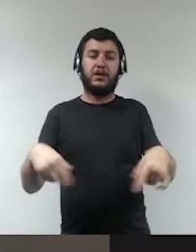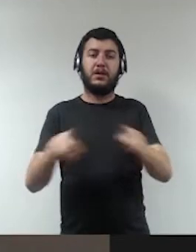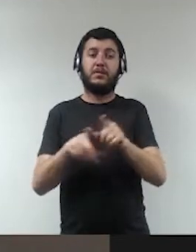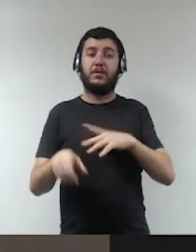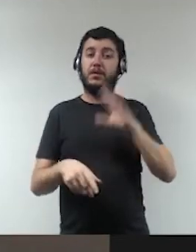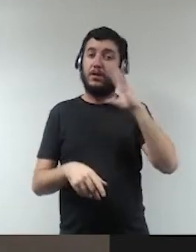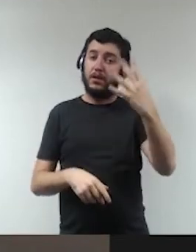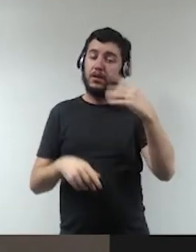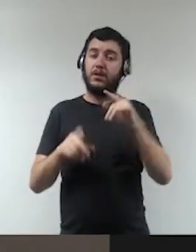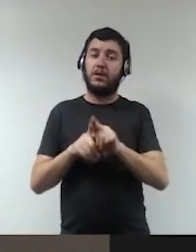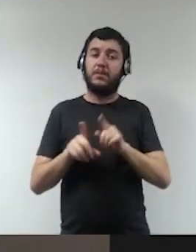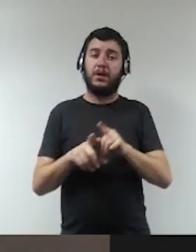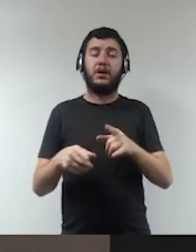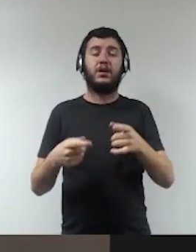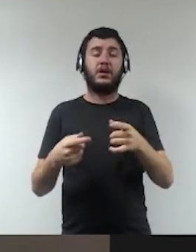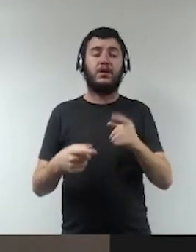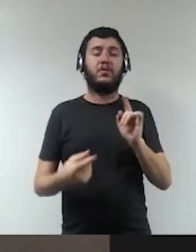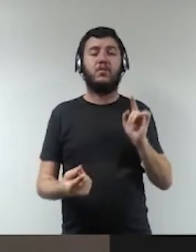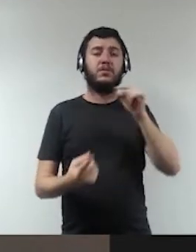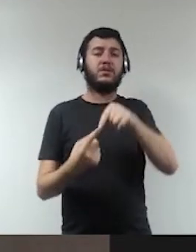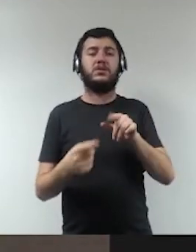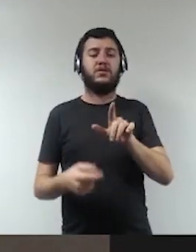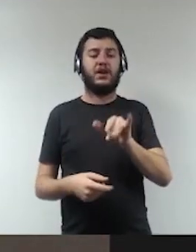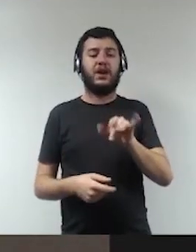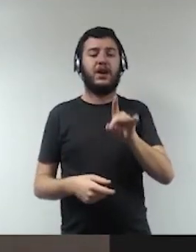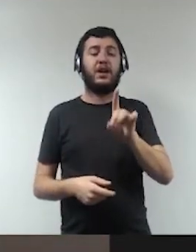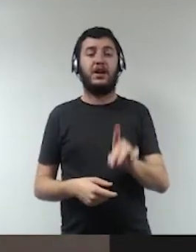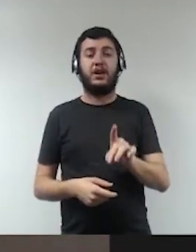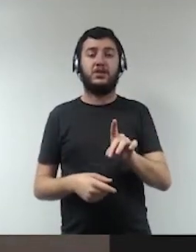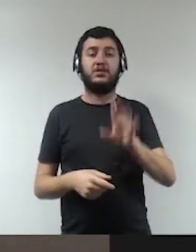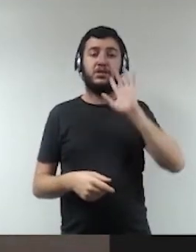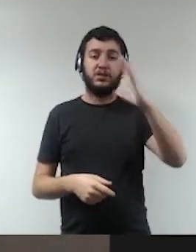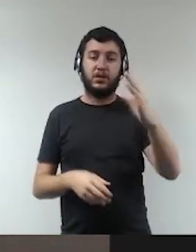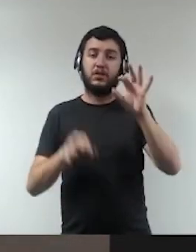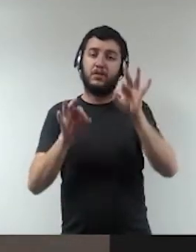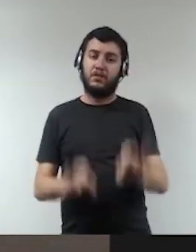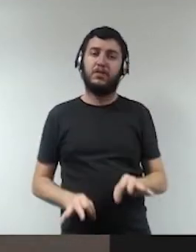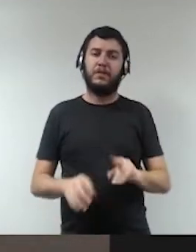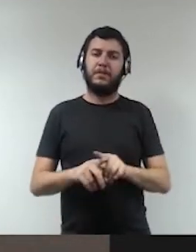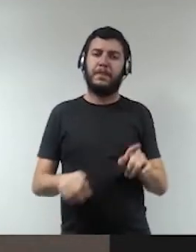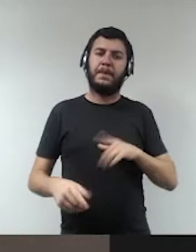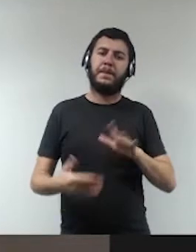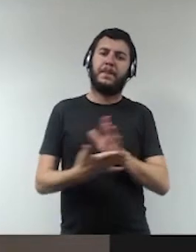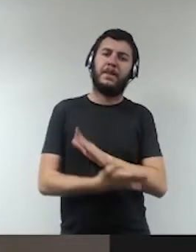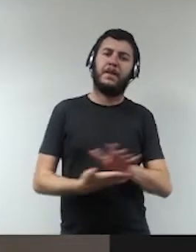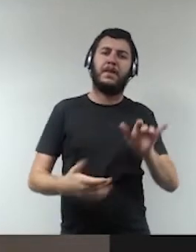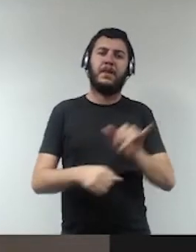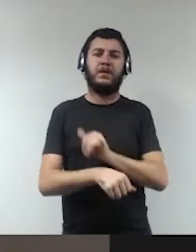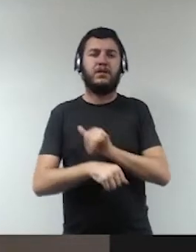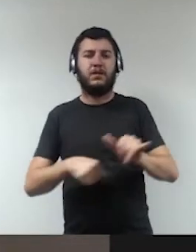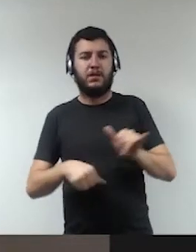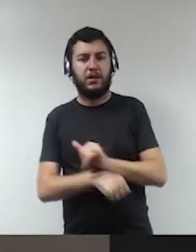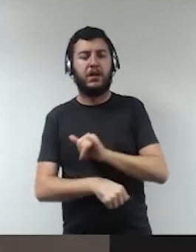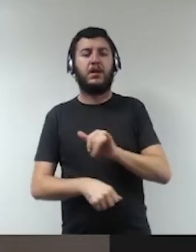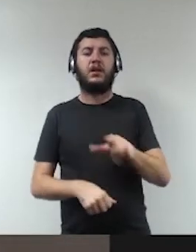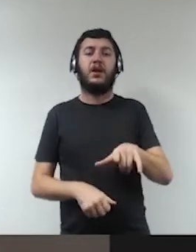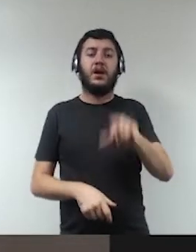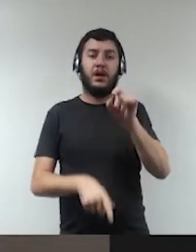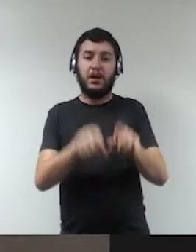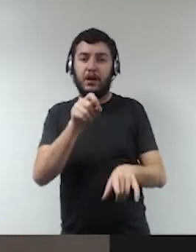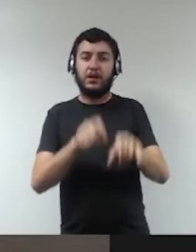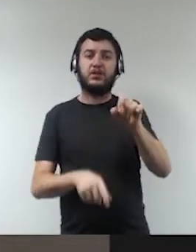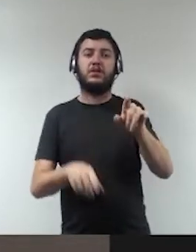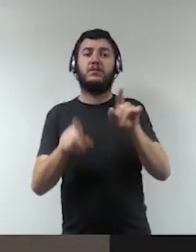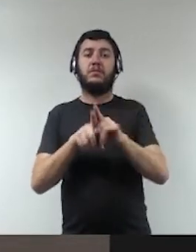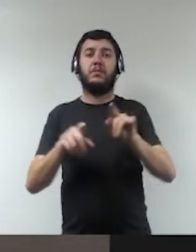resolver a lide concretamente, mas que, diante das inúmeras alternativas, ou de algumas alternativas elegíveis, tenha-se